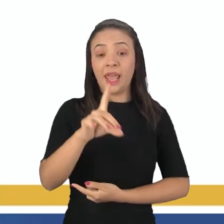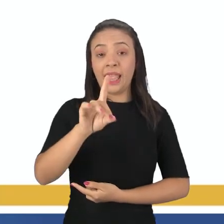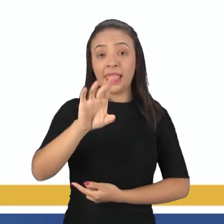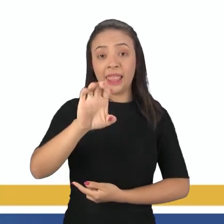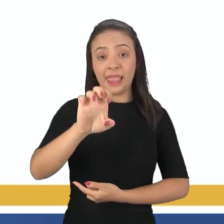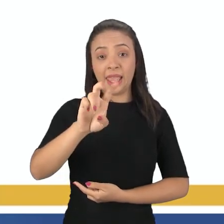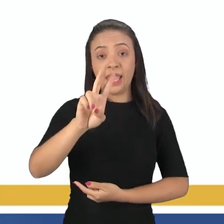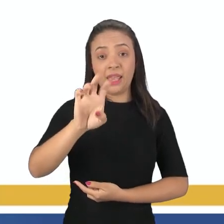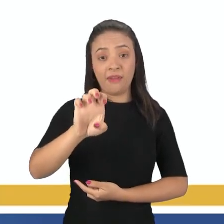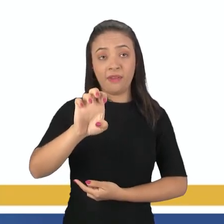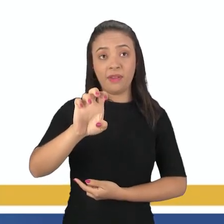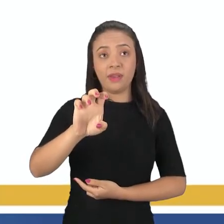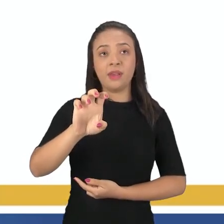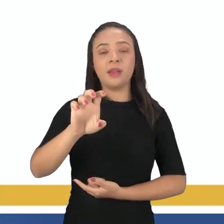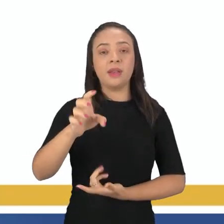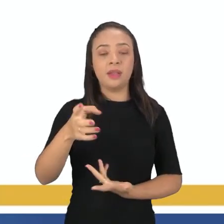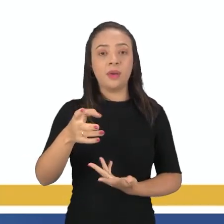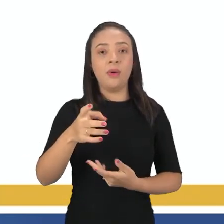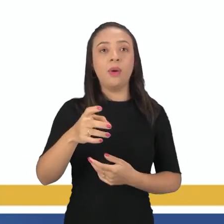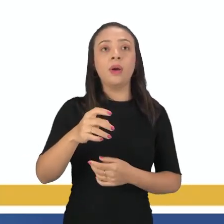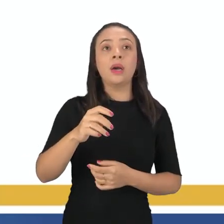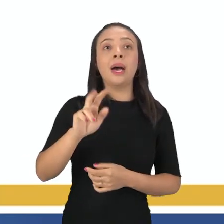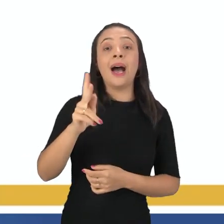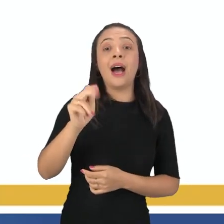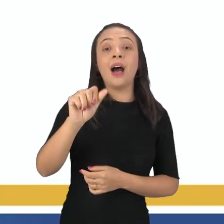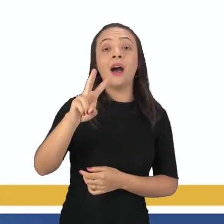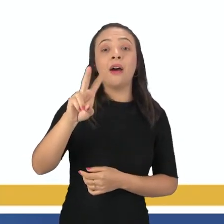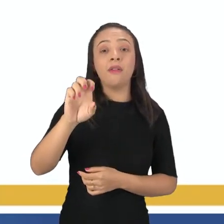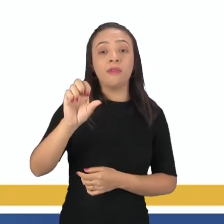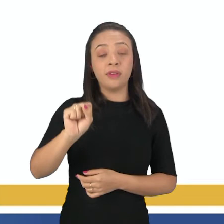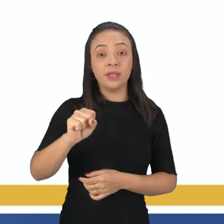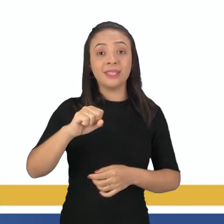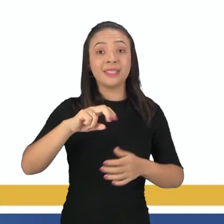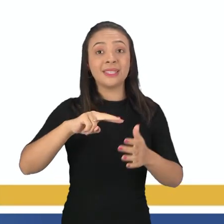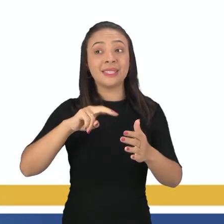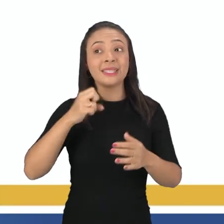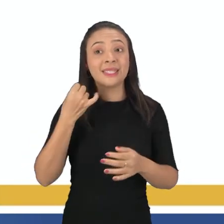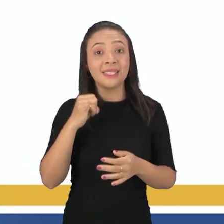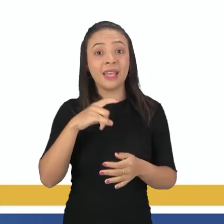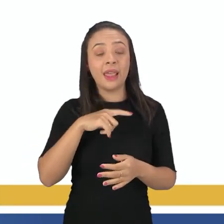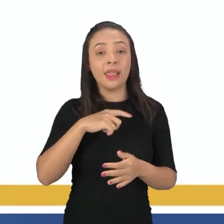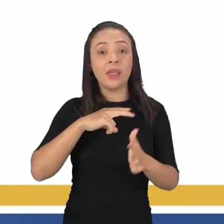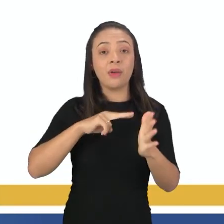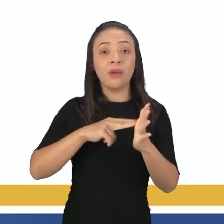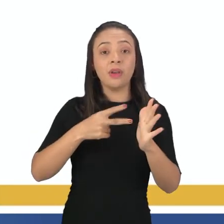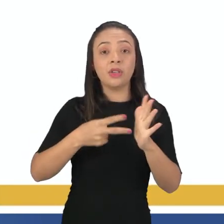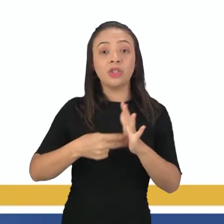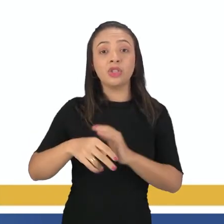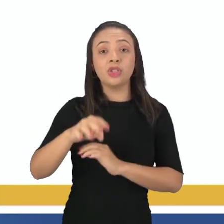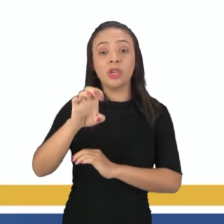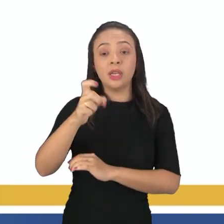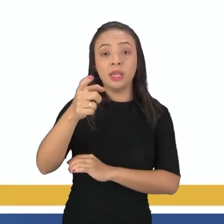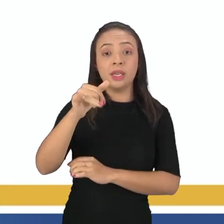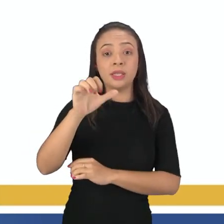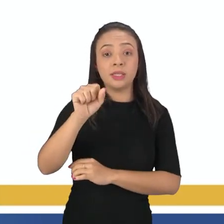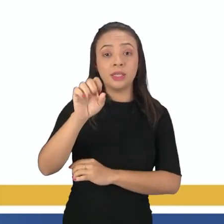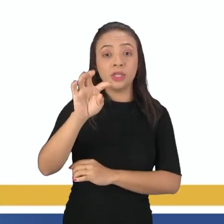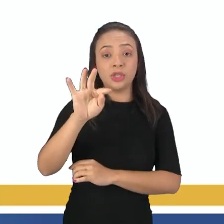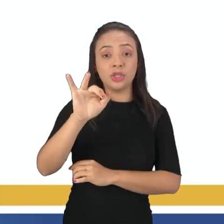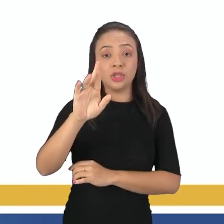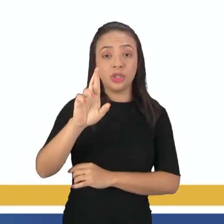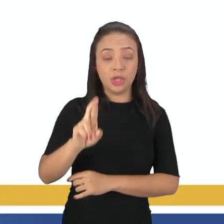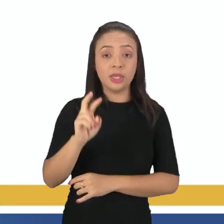muitos problemas naquele lugar. Quando o haver estiver no sentido de existir, ele vai fazer o quê? Permanecer